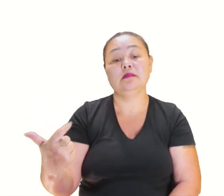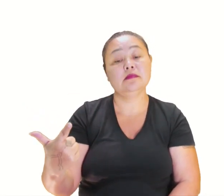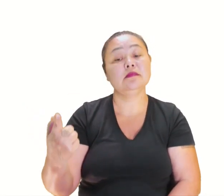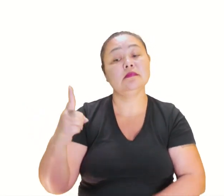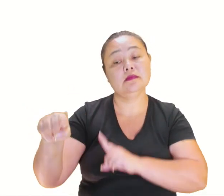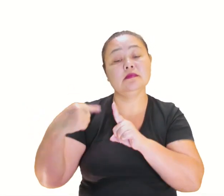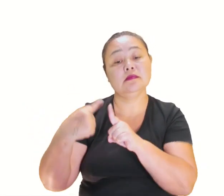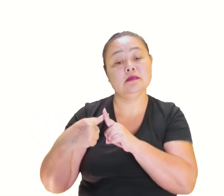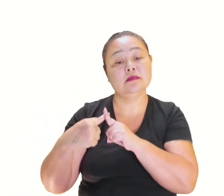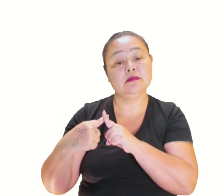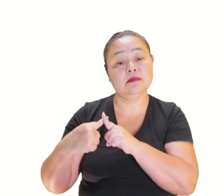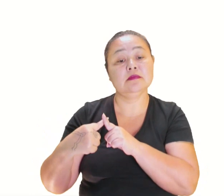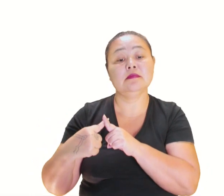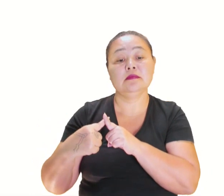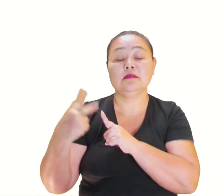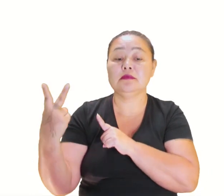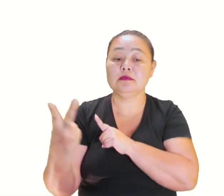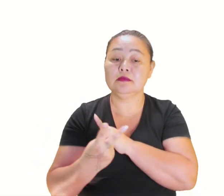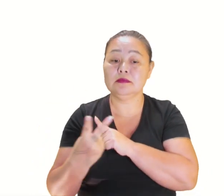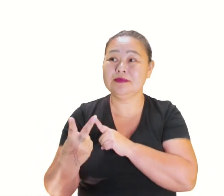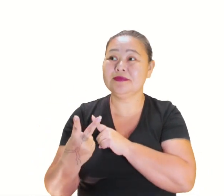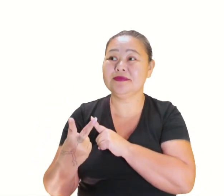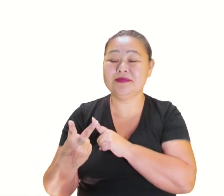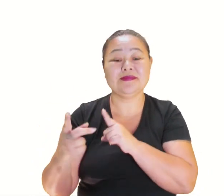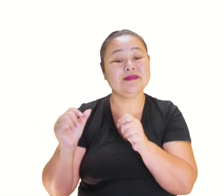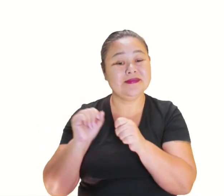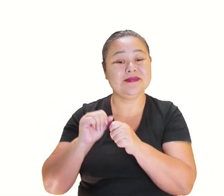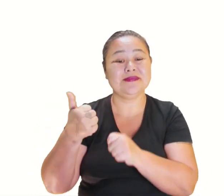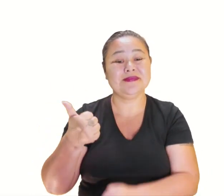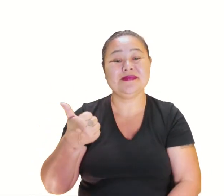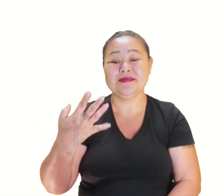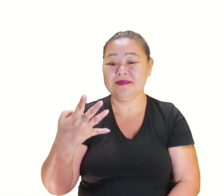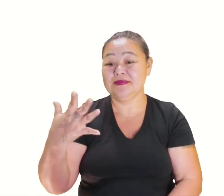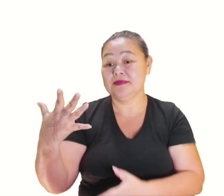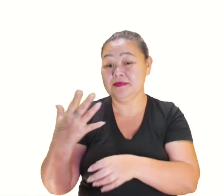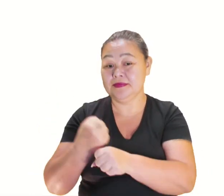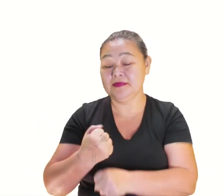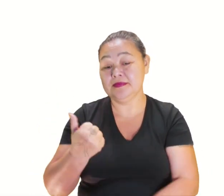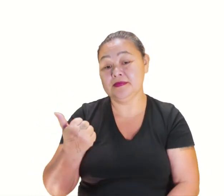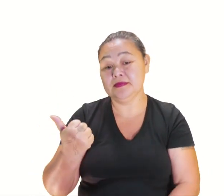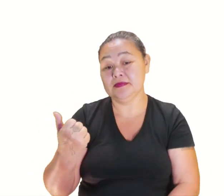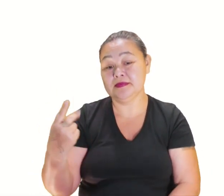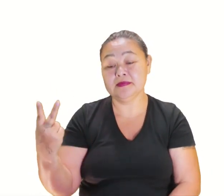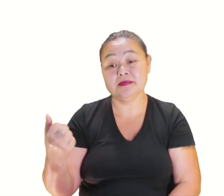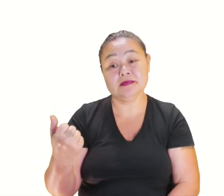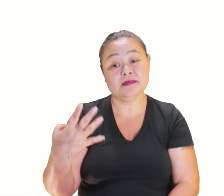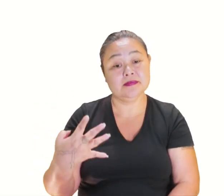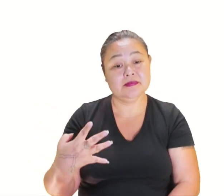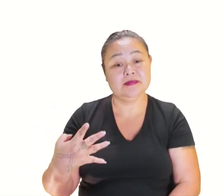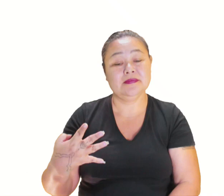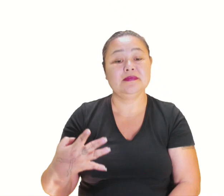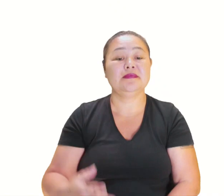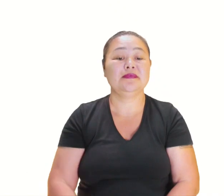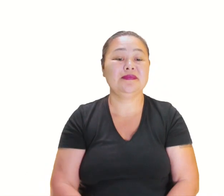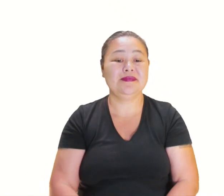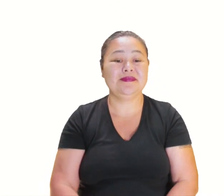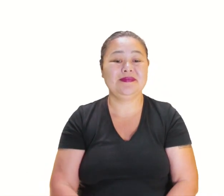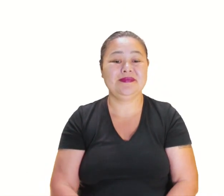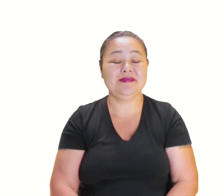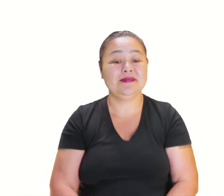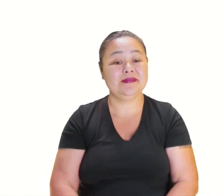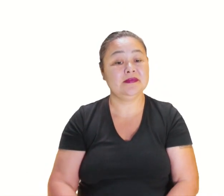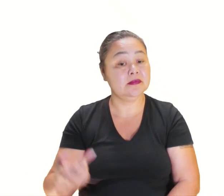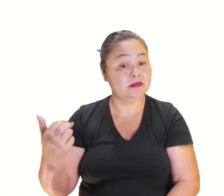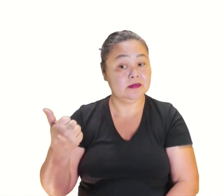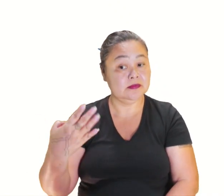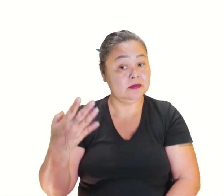já podemos fazer tudo junto. Ó. Eu tenho 4. 10. Eu tenho 4 e eu tenho 10, quer dizer que eu tenho 14, né? E